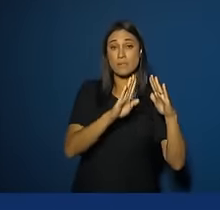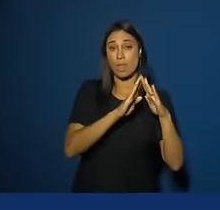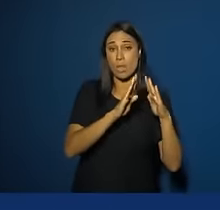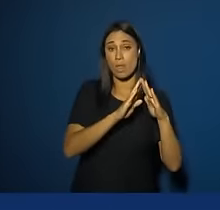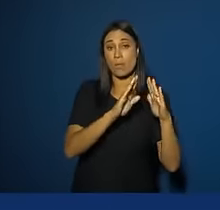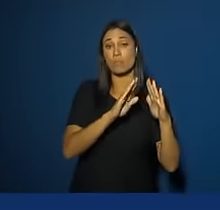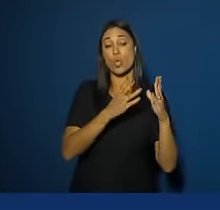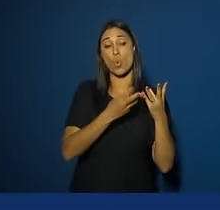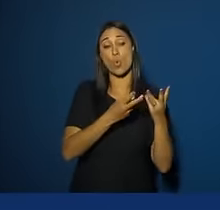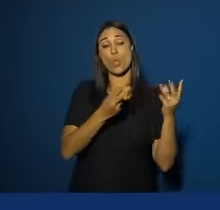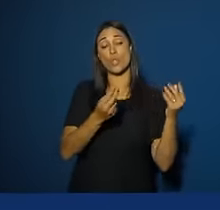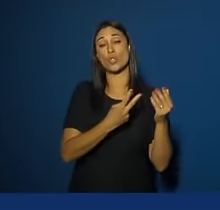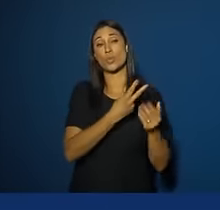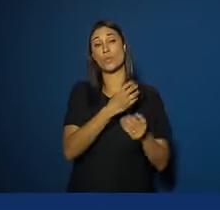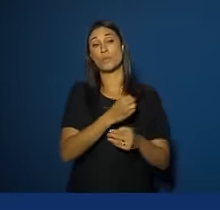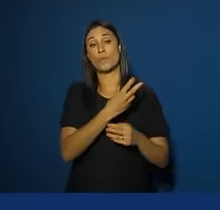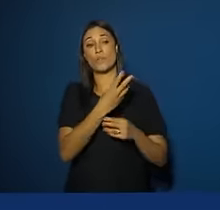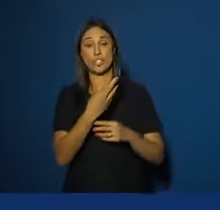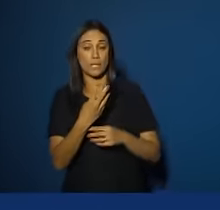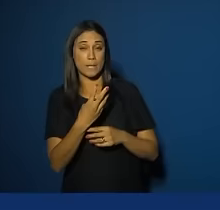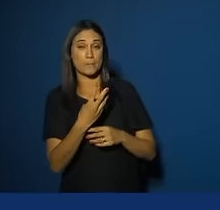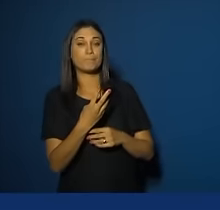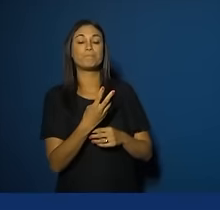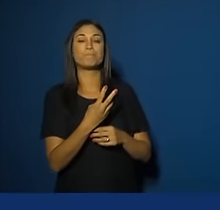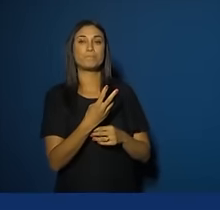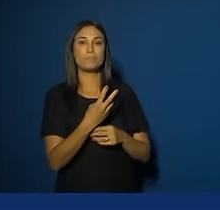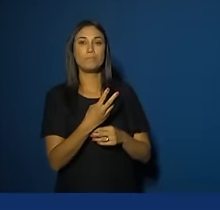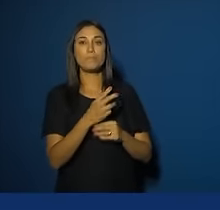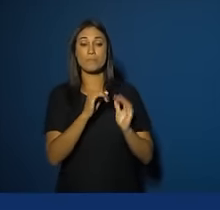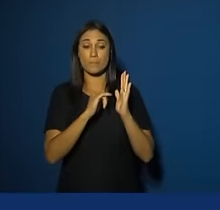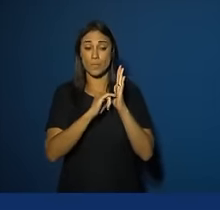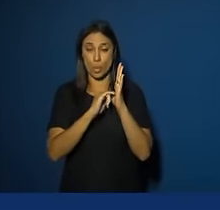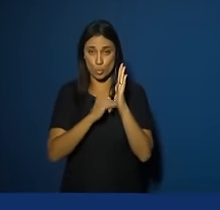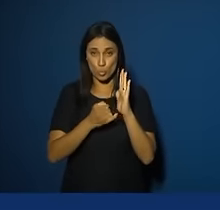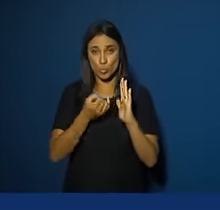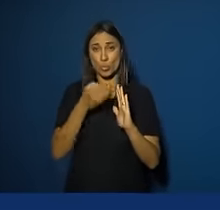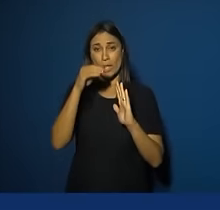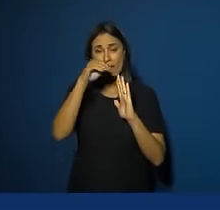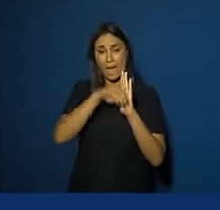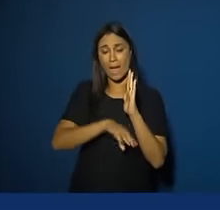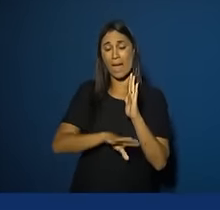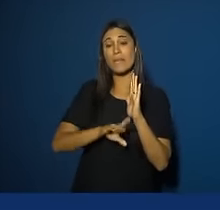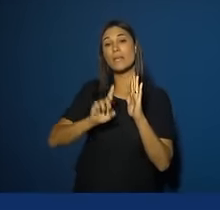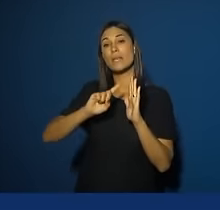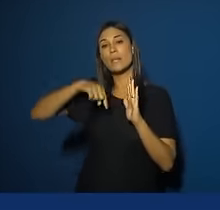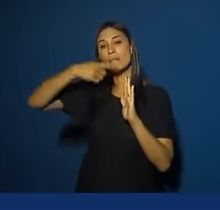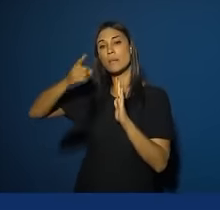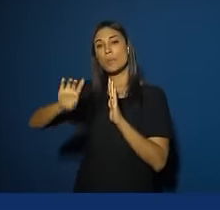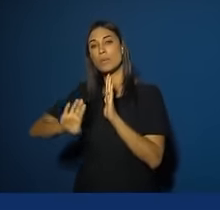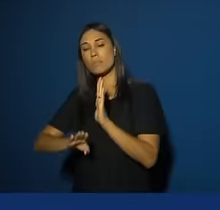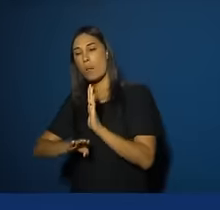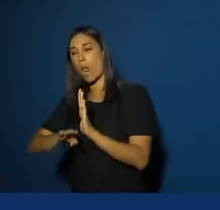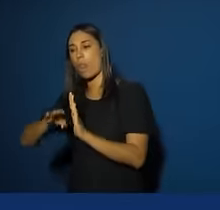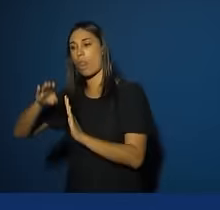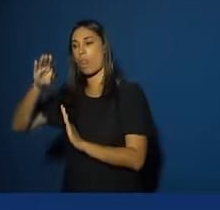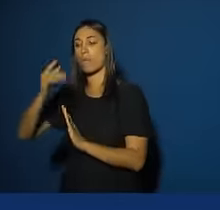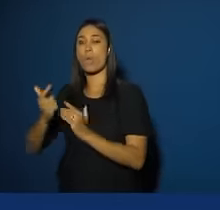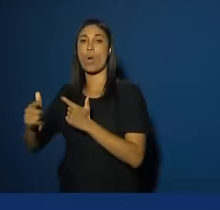O 2023, até em linha com o estudo do Cadu, os juros caem, até a maré sobe muito rápido para alguns setores,